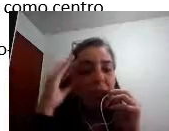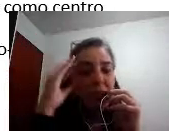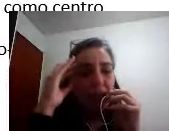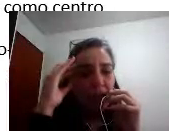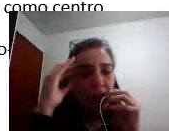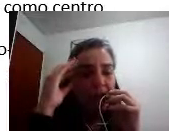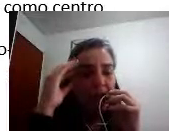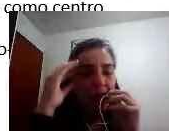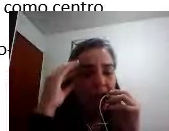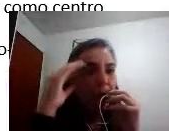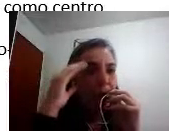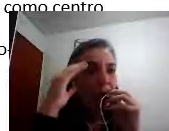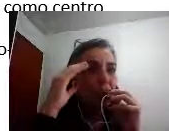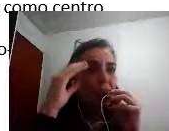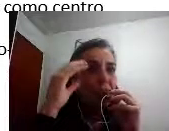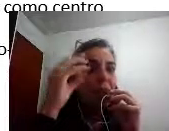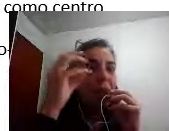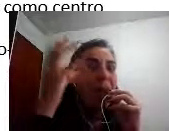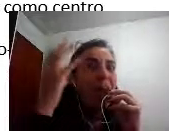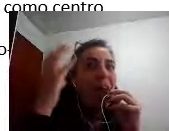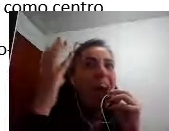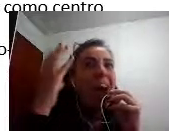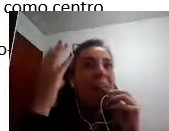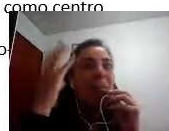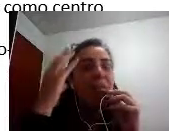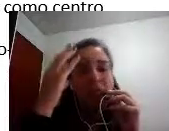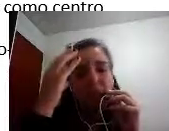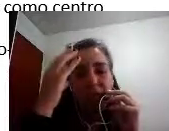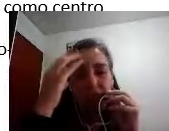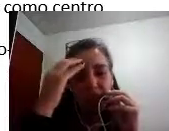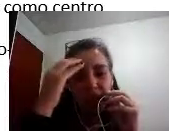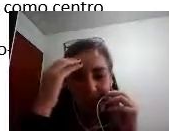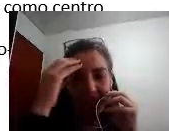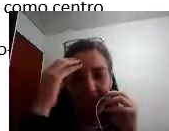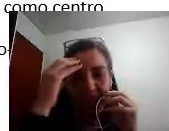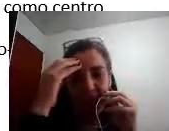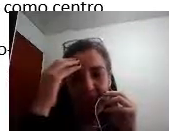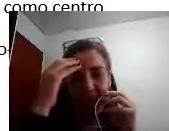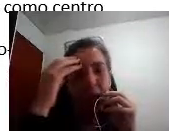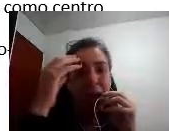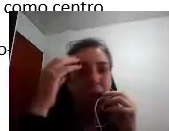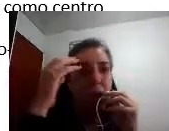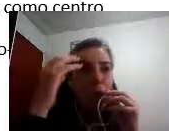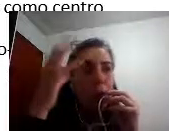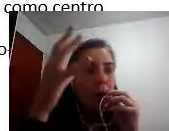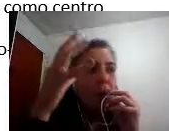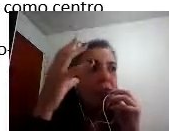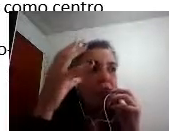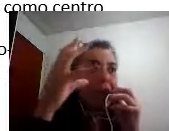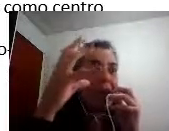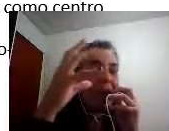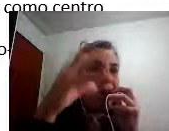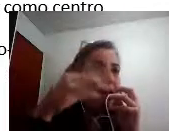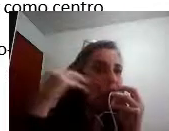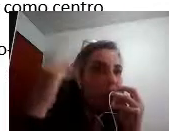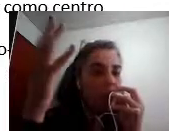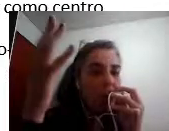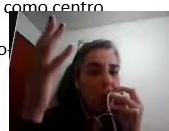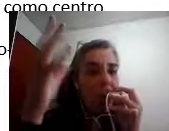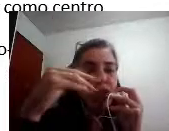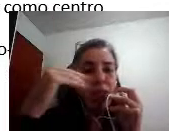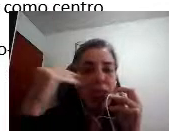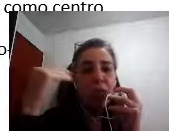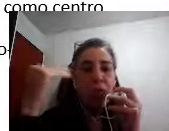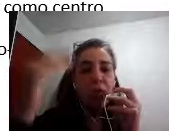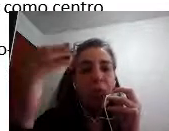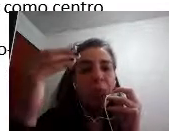qual século que o Renascimento aconteceu, né? Há vários e vários séculos atrás, né? O homem já evoluiu